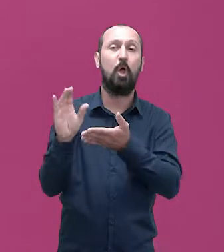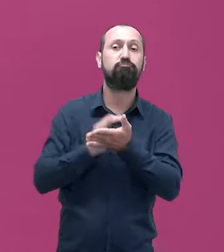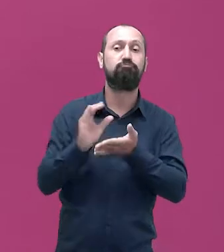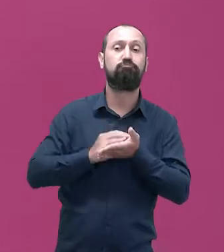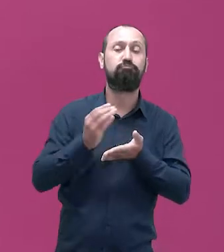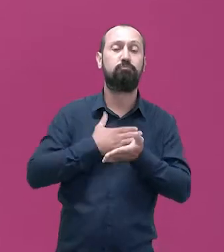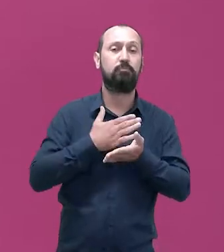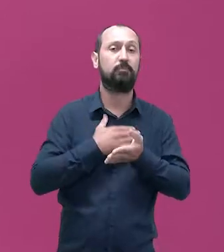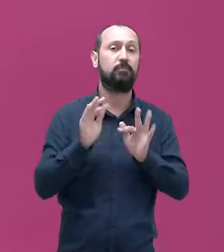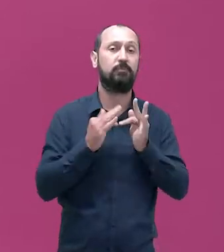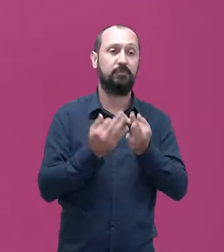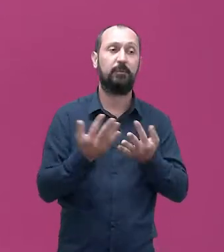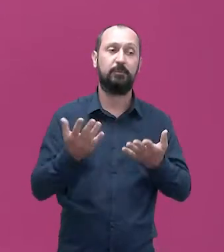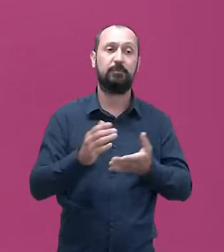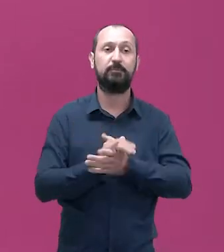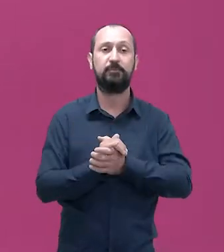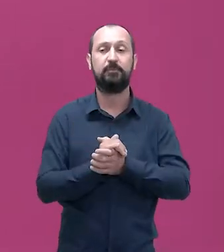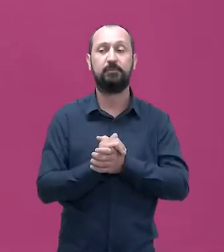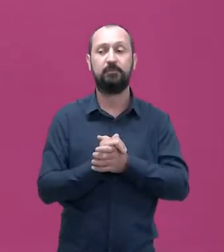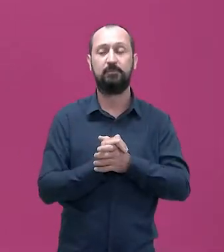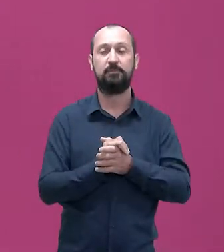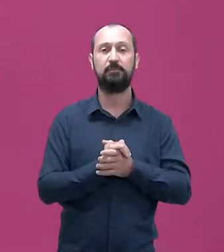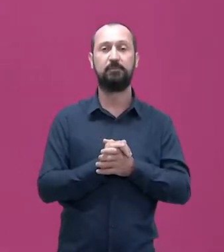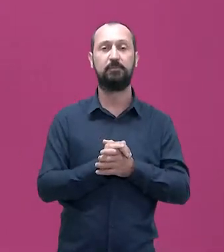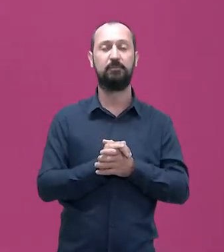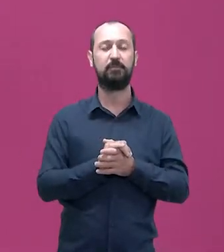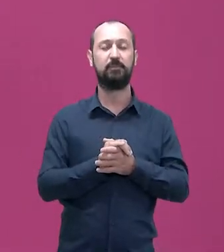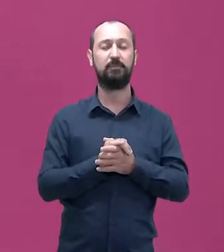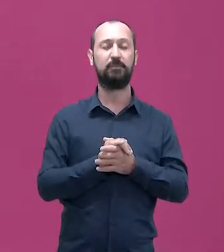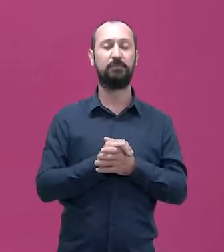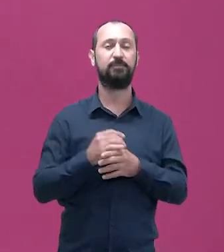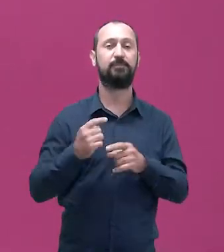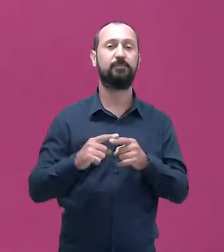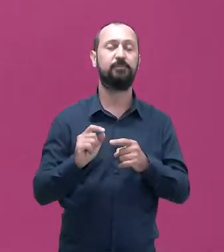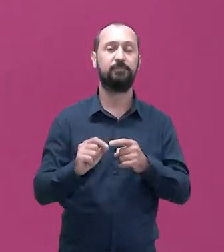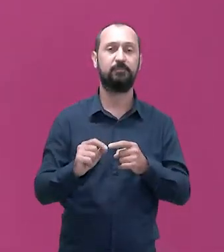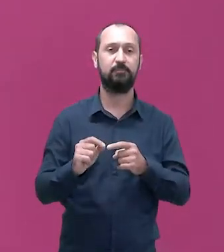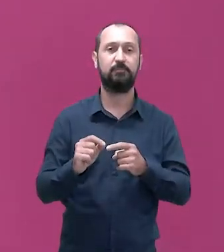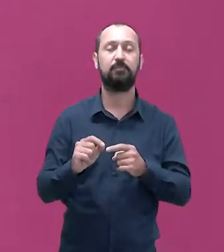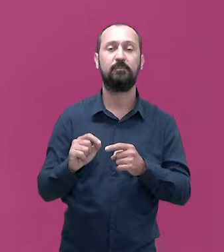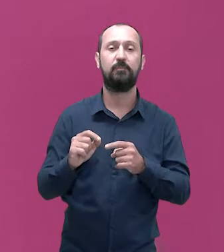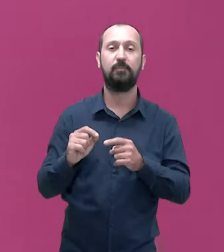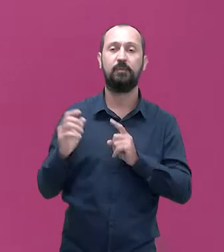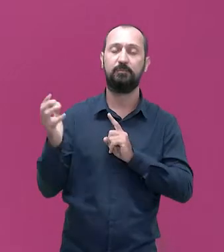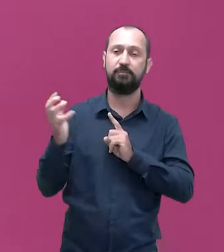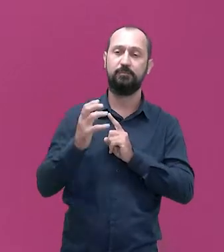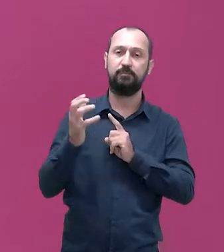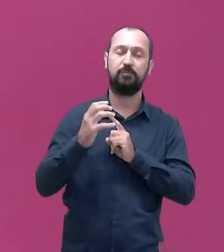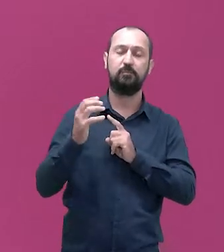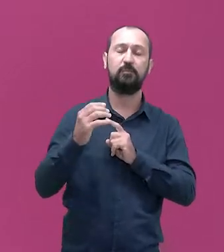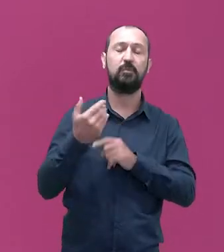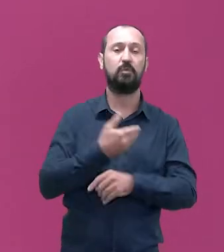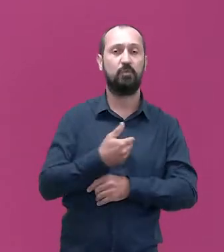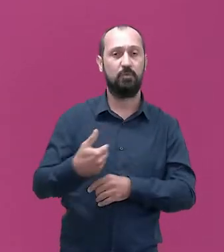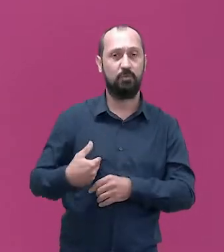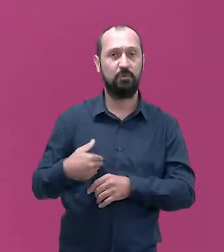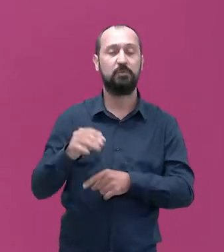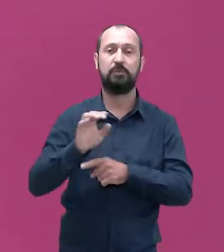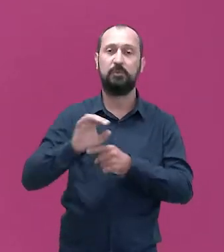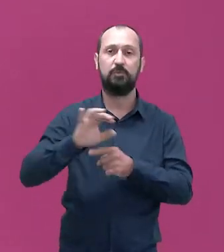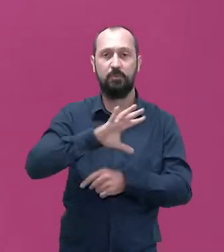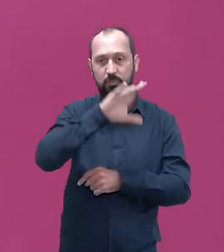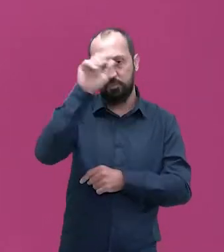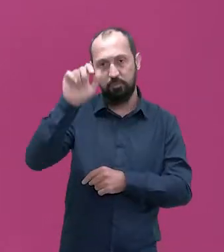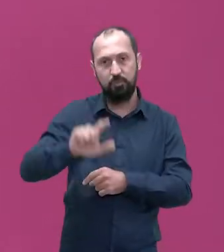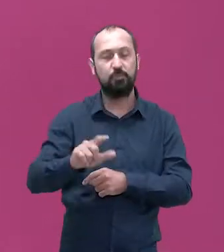algum recurso para nossas famílias, né, família do condutor escolar. Devido, né, ao empenho do governador